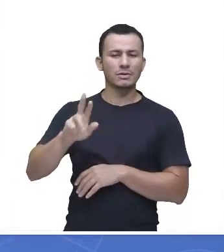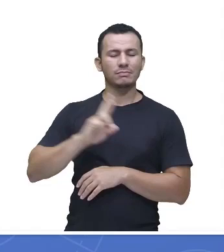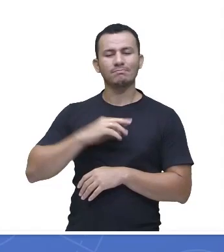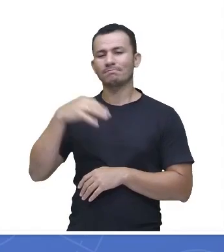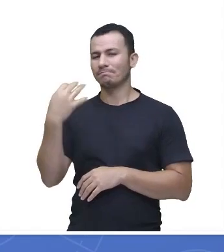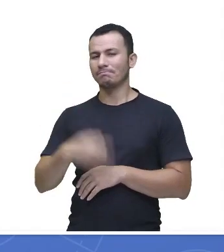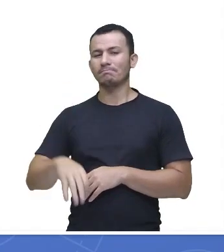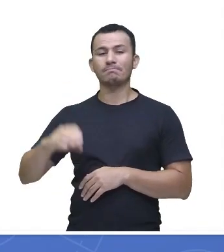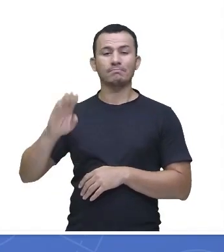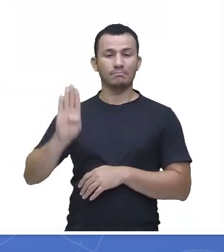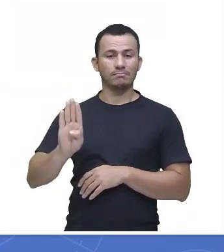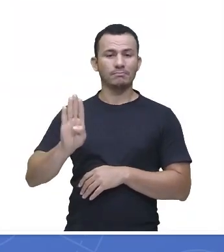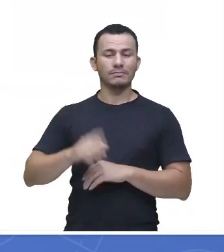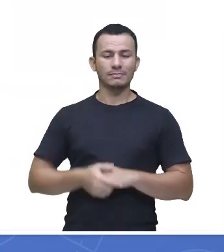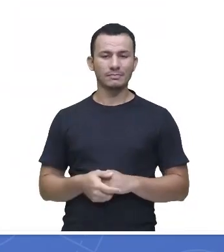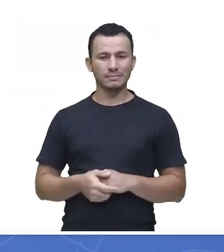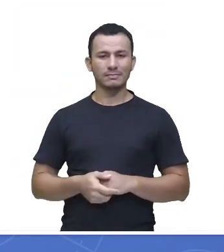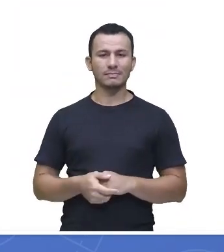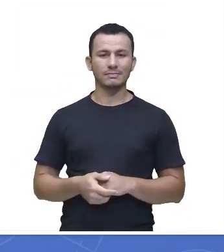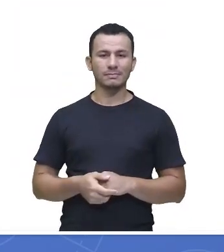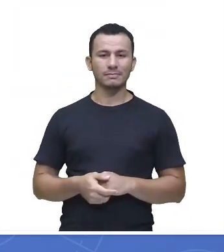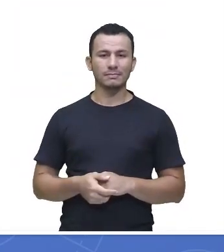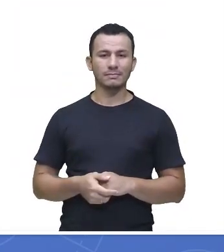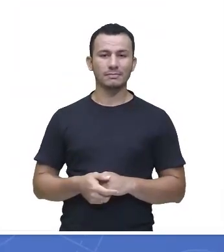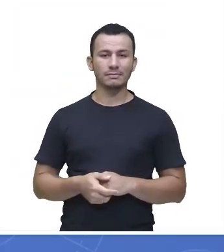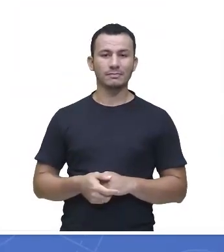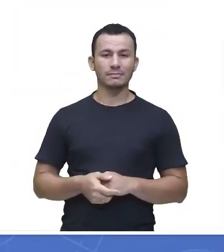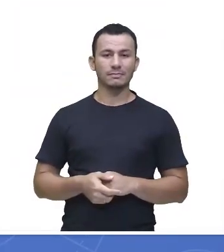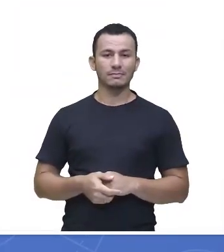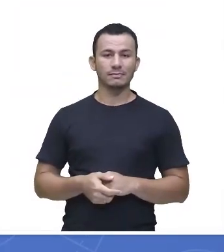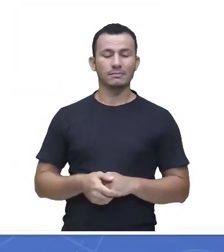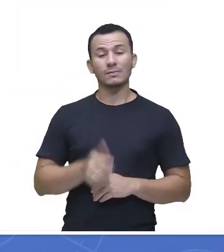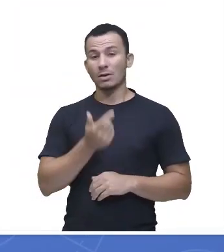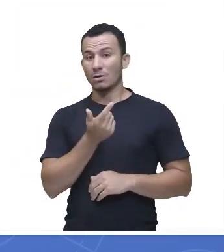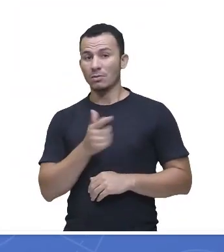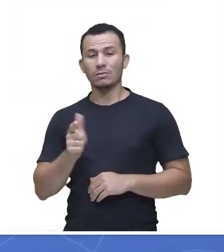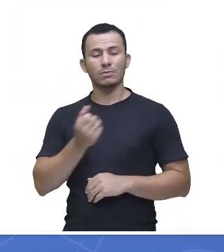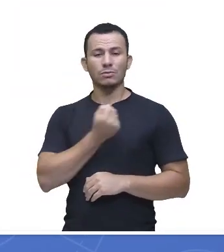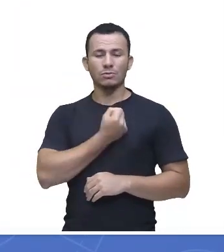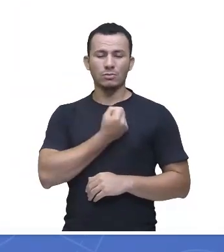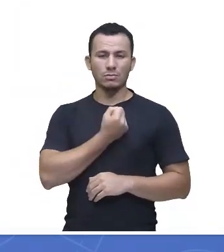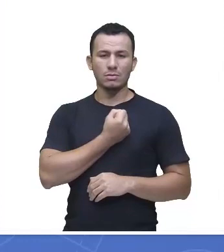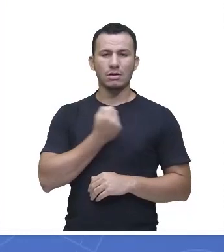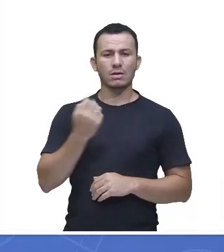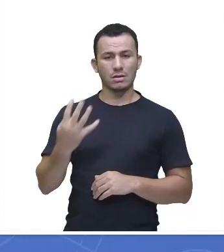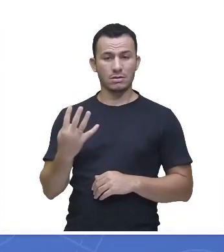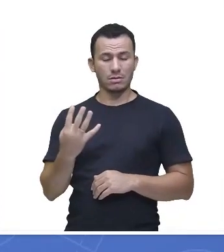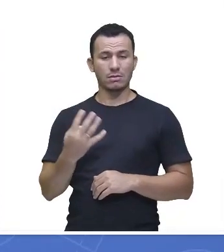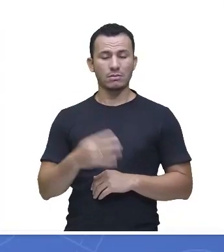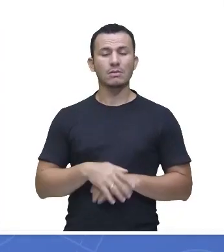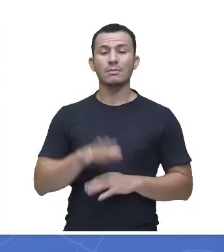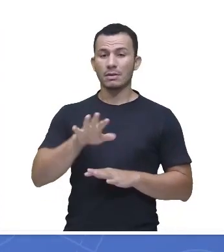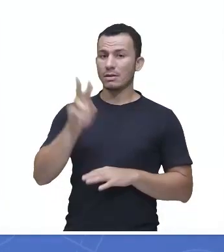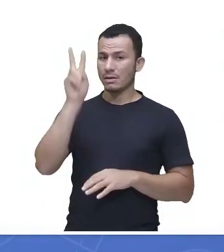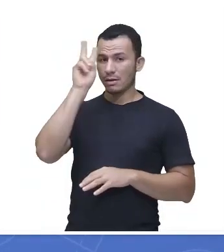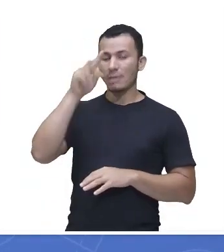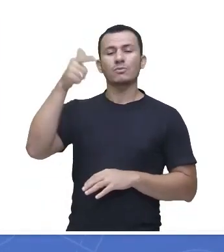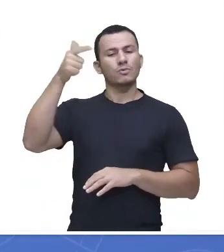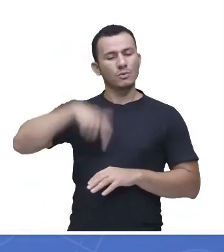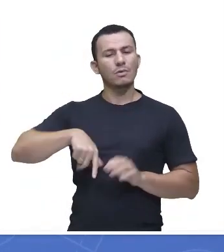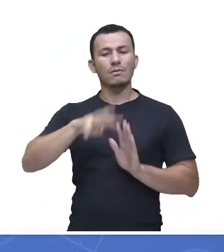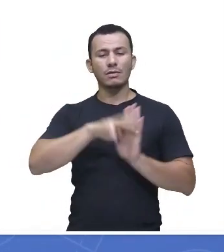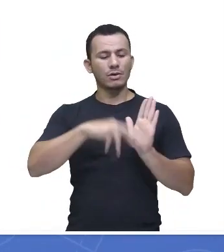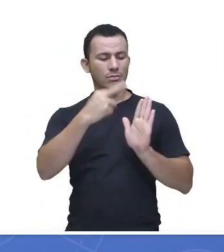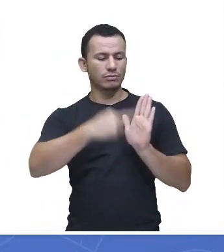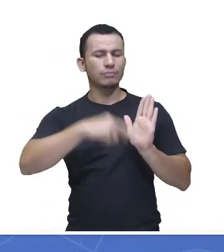a letra B. Muito bem, vamos então para a nossa quarta questão. E lembrando, releia o